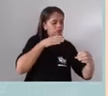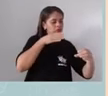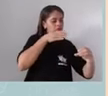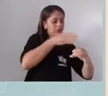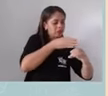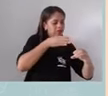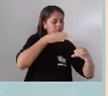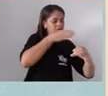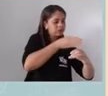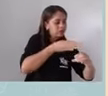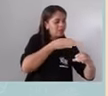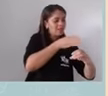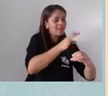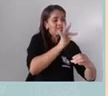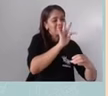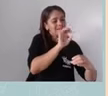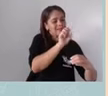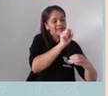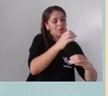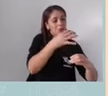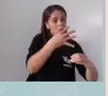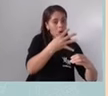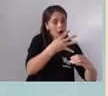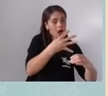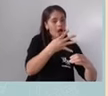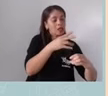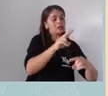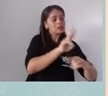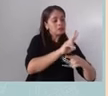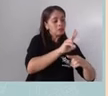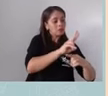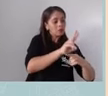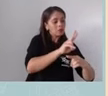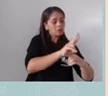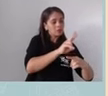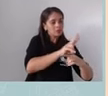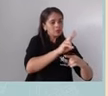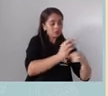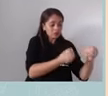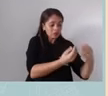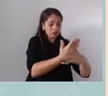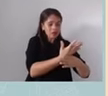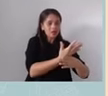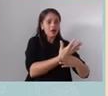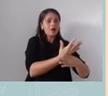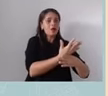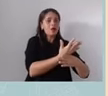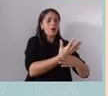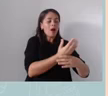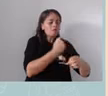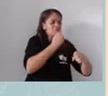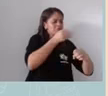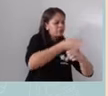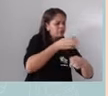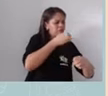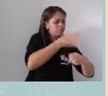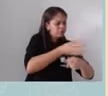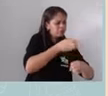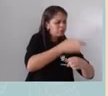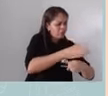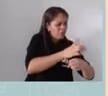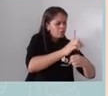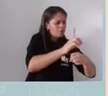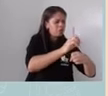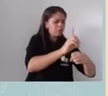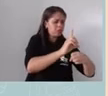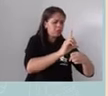né, que são as células que produzem os anticorpos, e isso vai causar uma imunodeficiência no indivíduo. E aí, com o